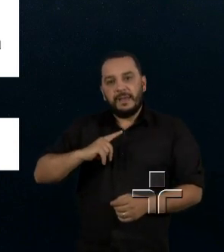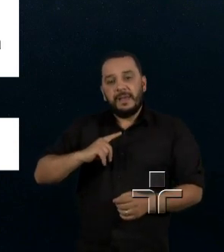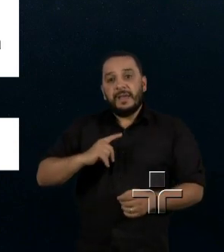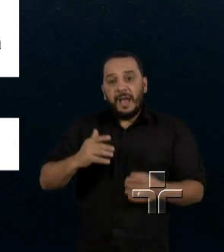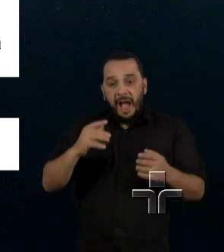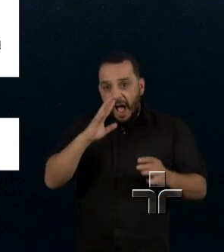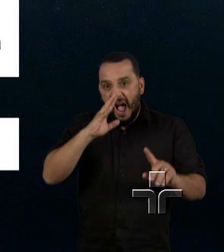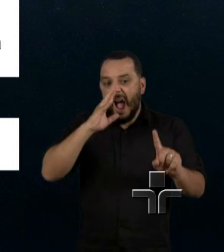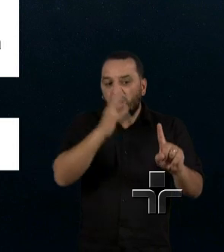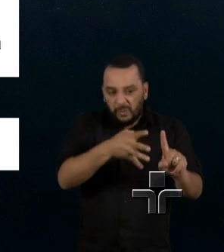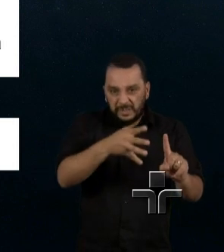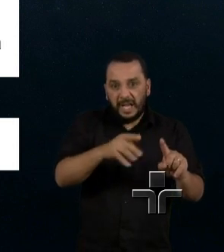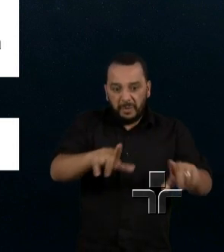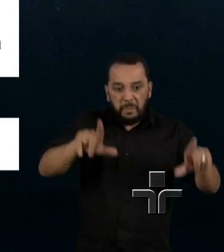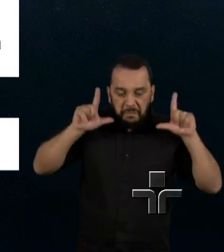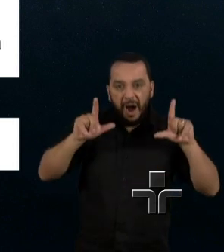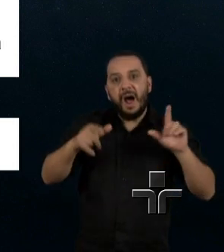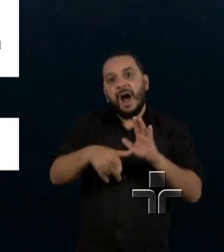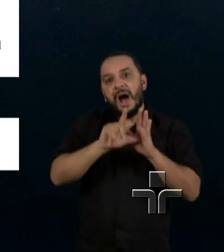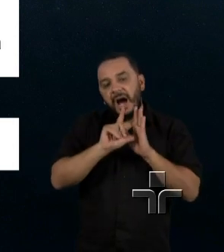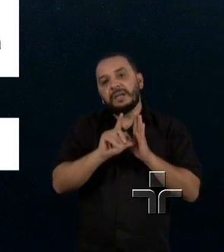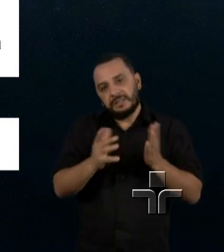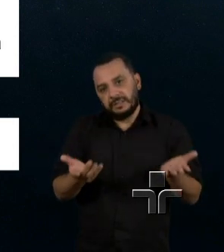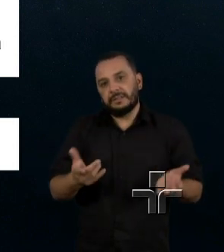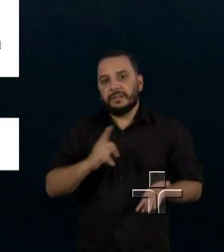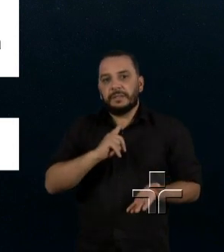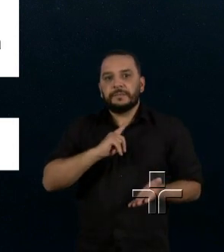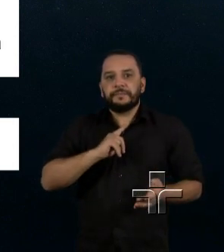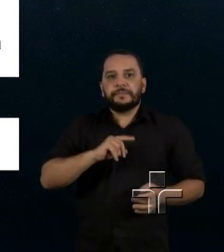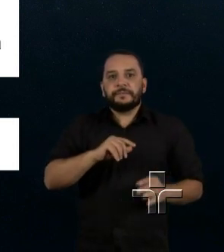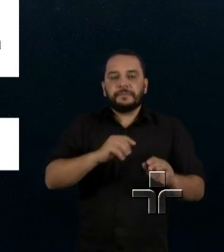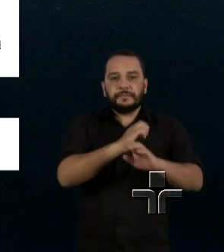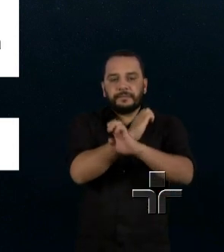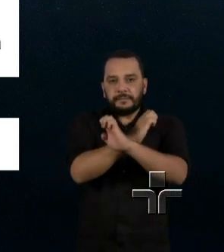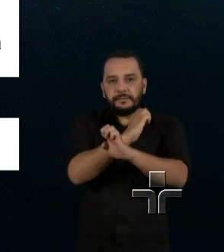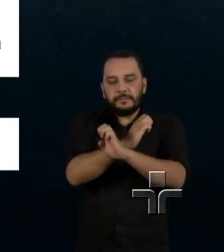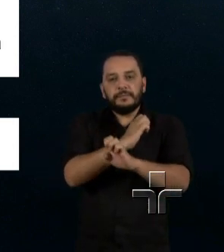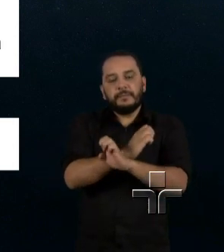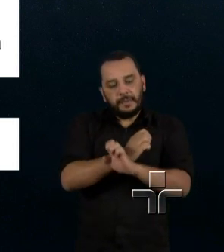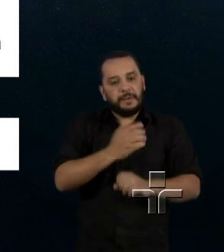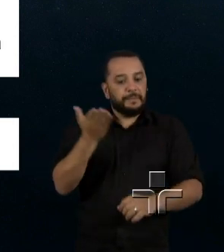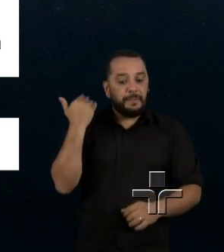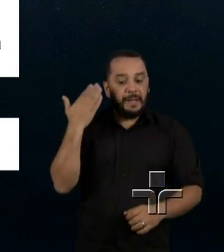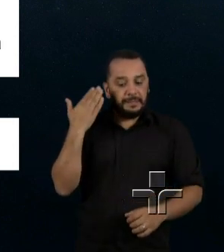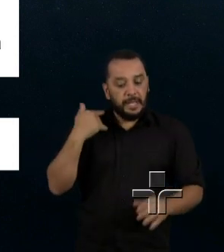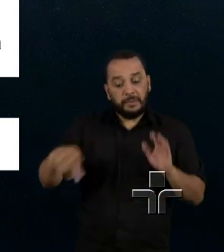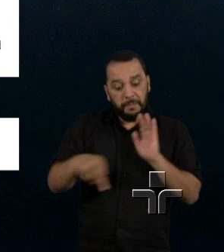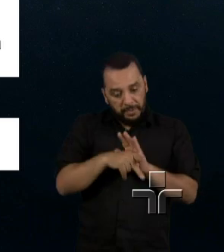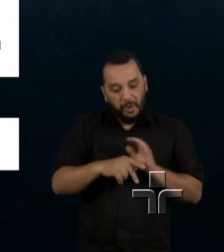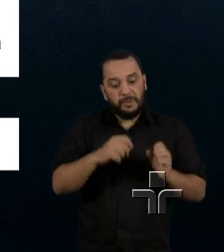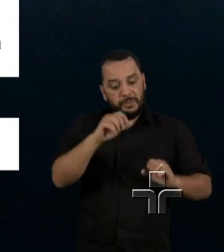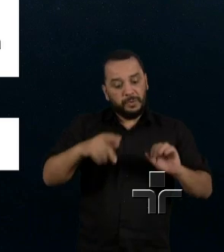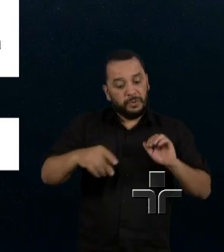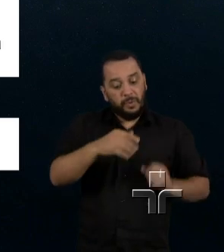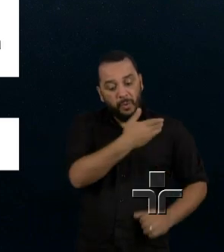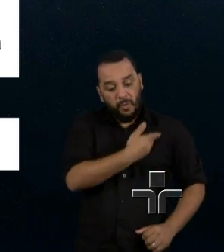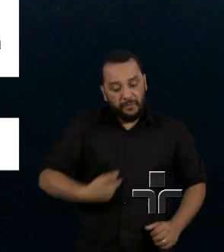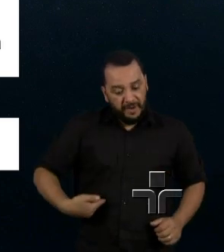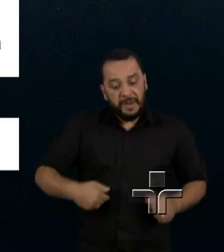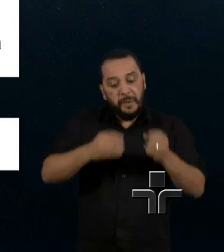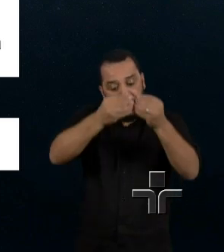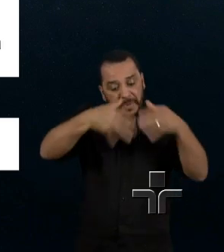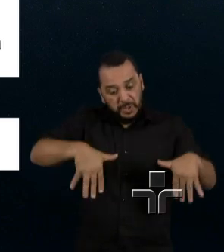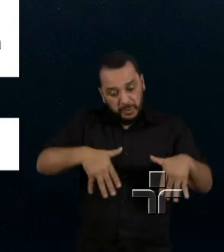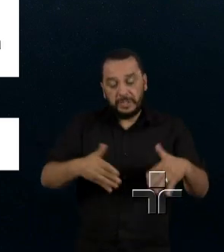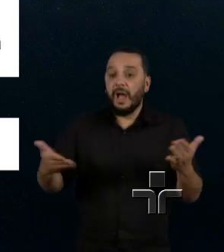da denúncia. Walter Zinato: Embraer, quanto estatal, dava prejuízo. Hoje é uma grande empresa. Senhoras, fiquem à vontade